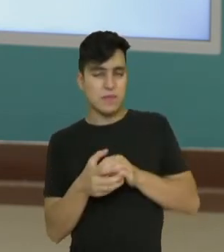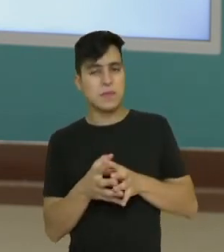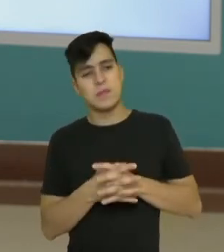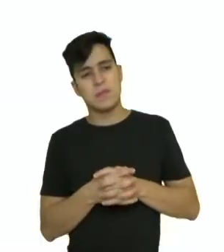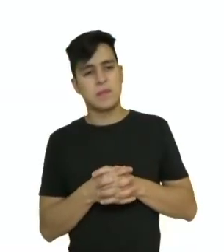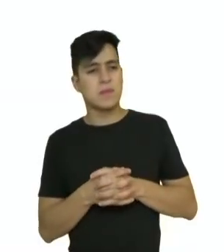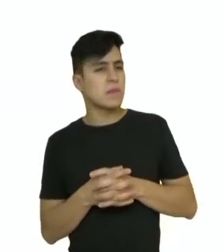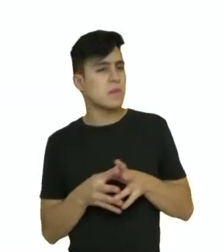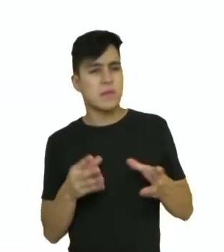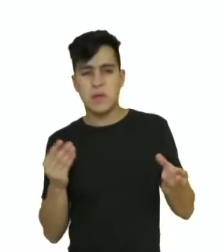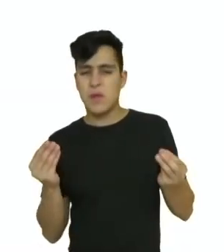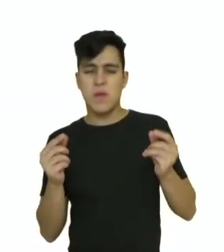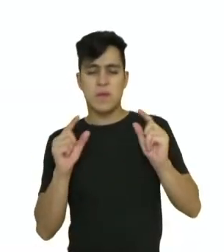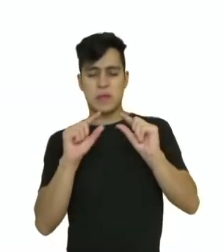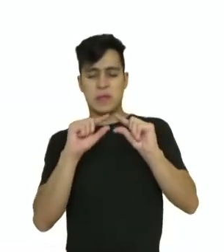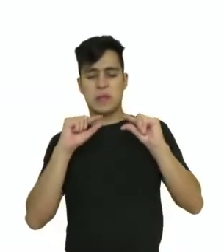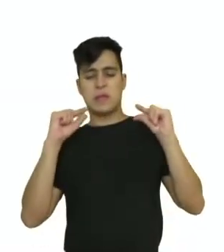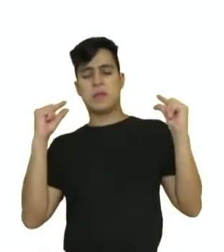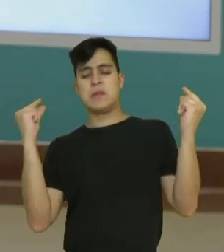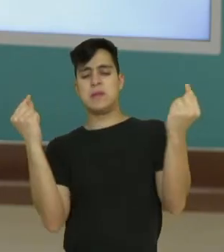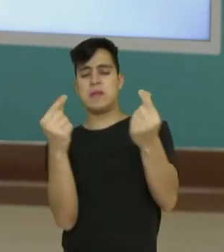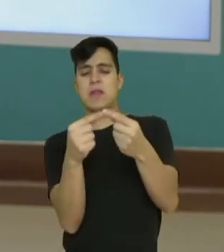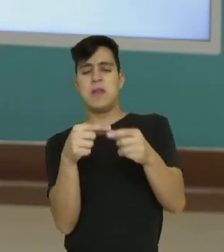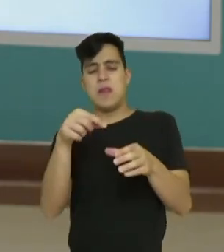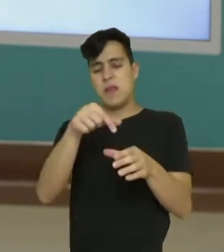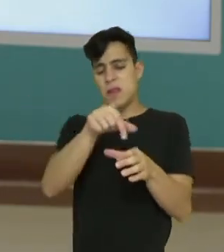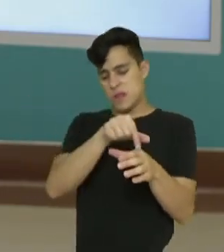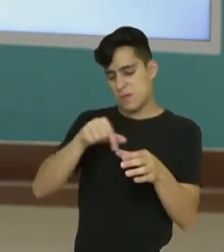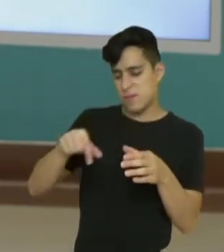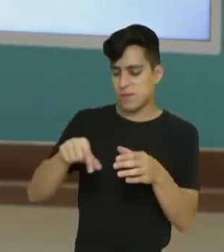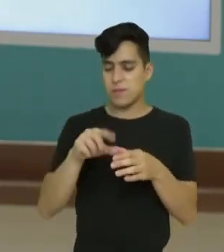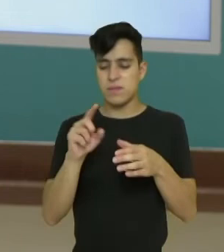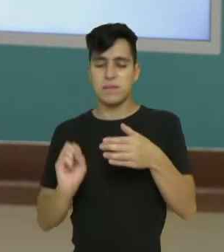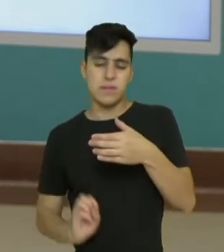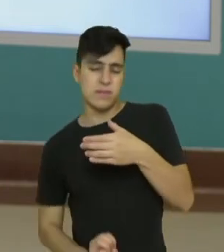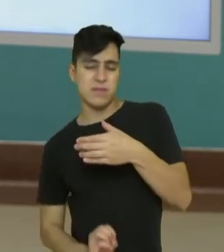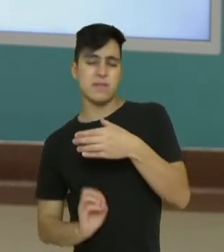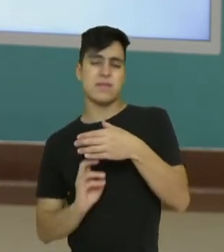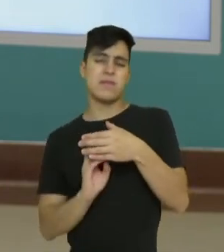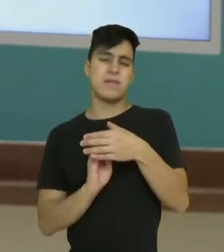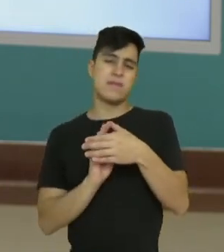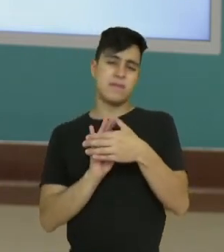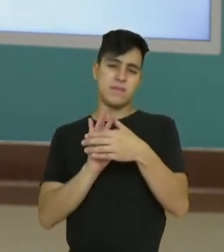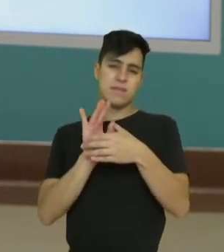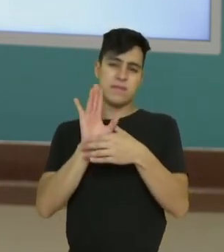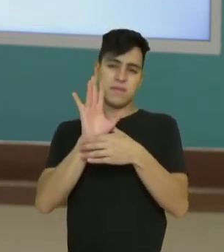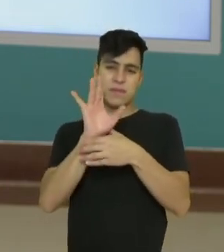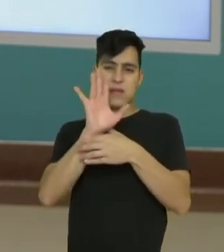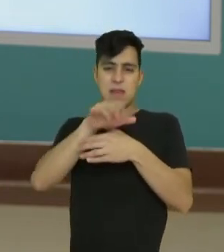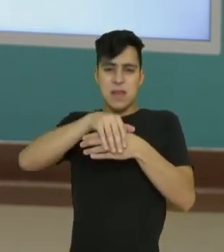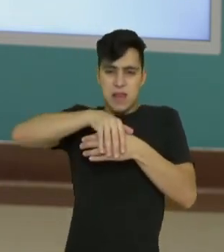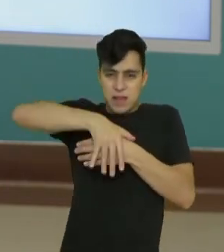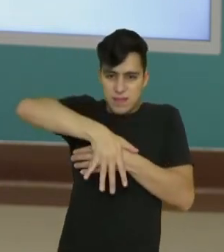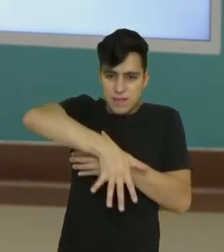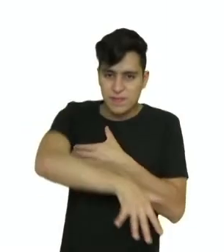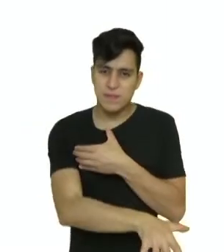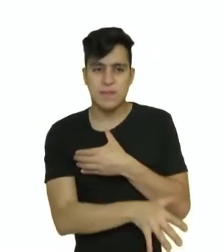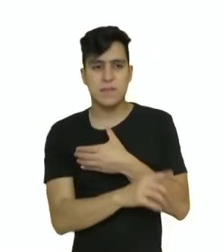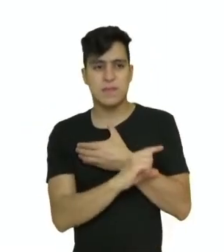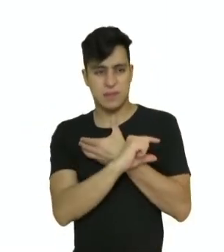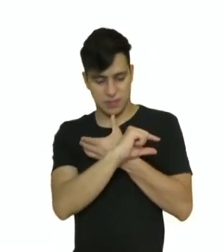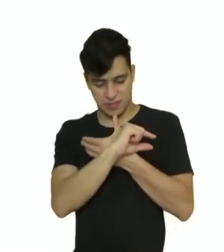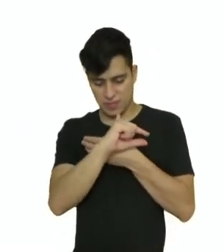como se chama a abertura do vulcão? Por onde esse magma é expelido e eu vejo a lava escorrendo.